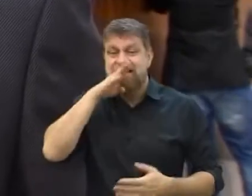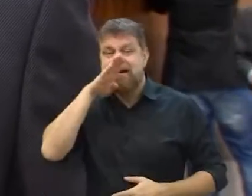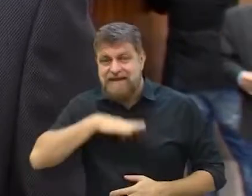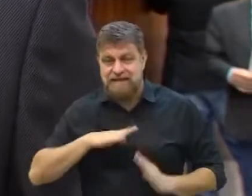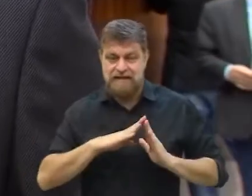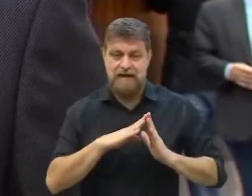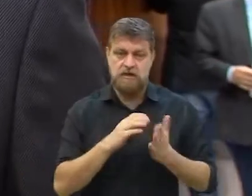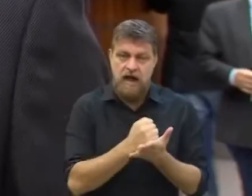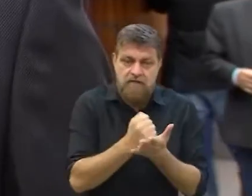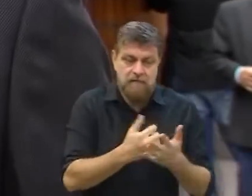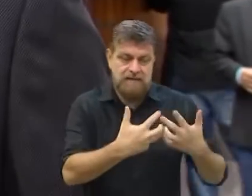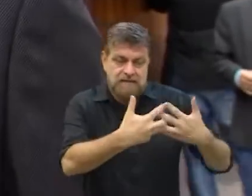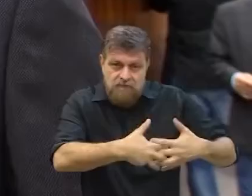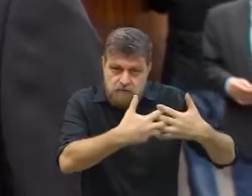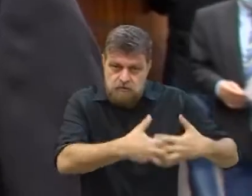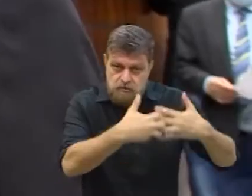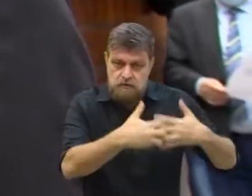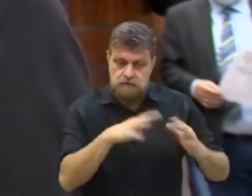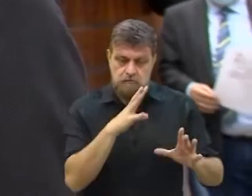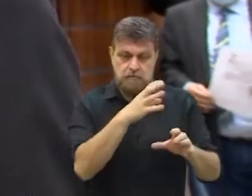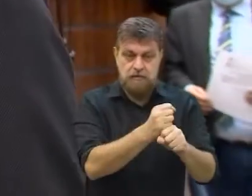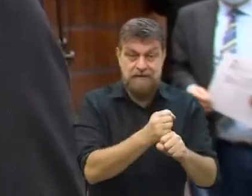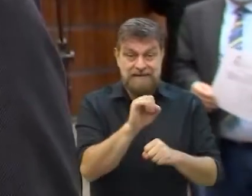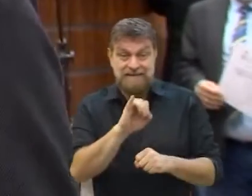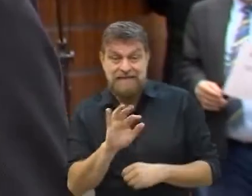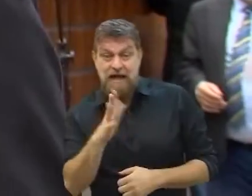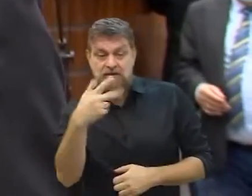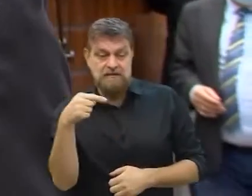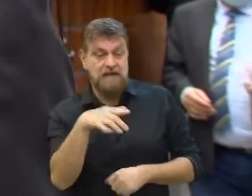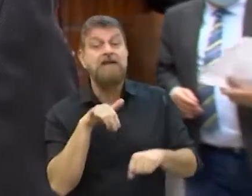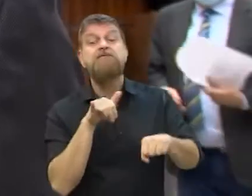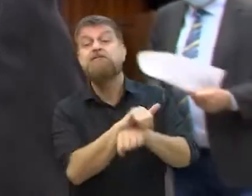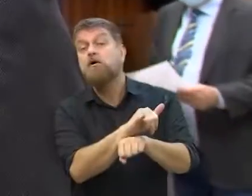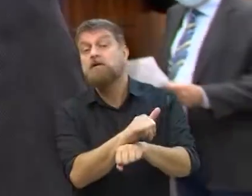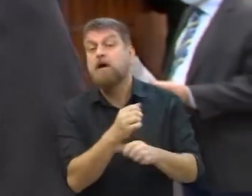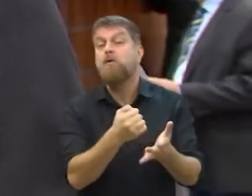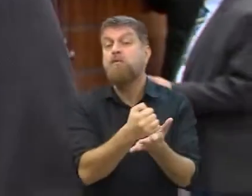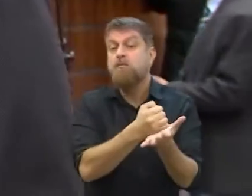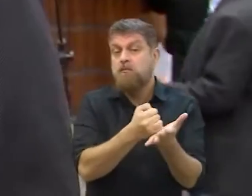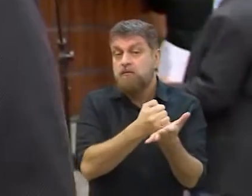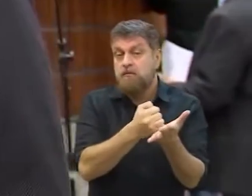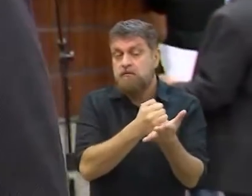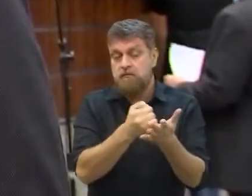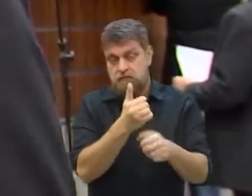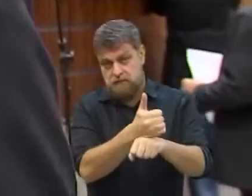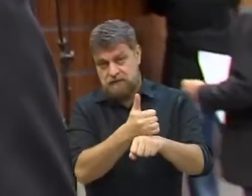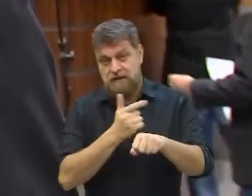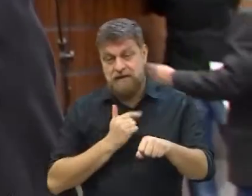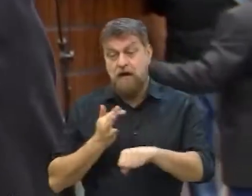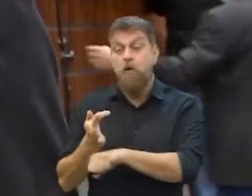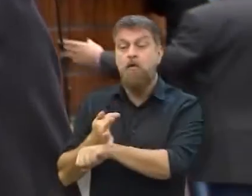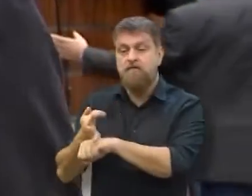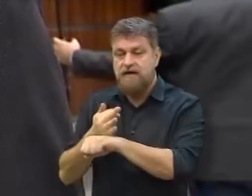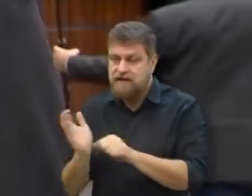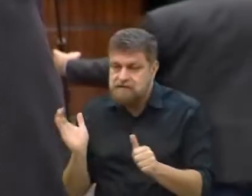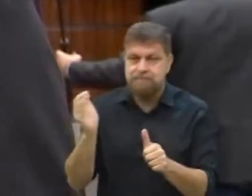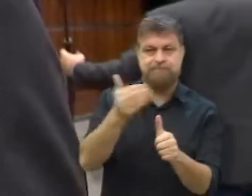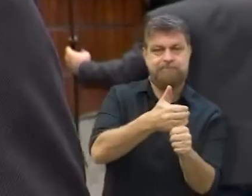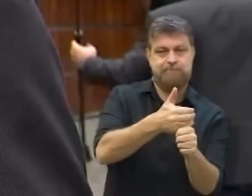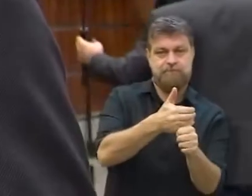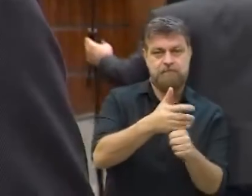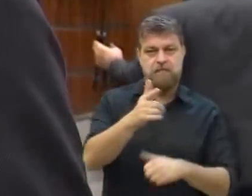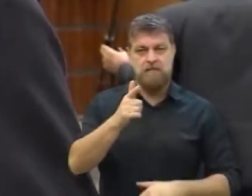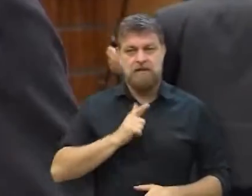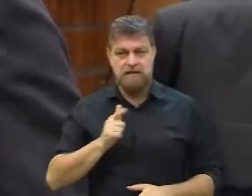do funcionamento da farmácia e também, se numa eventualidade de uma falta, eventualidade de uma férias, nós precisamos ter outro farmacêutico para